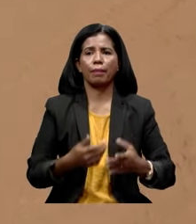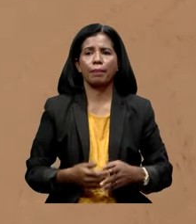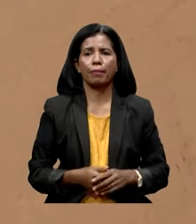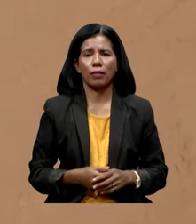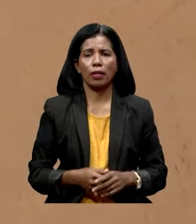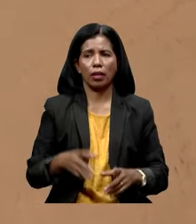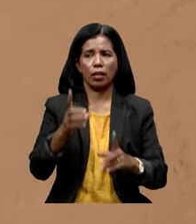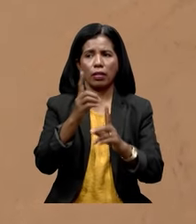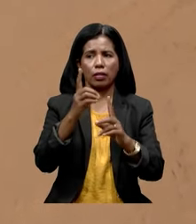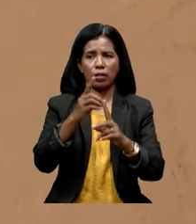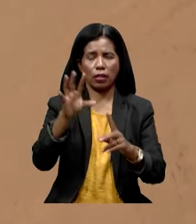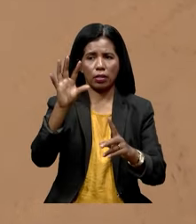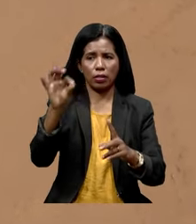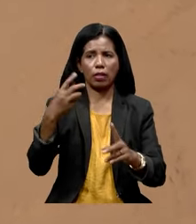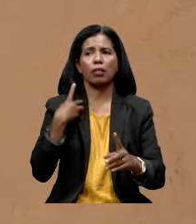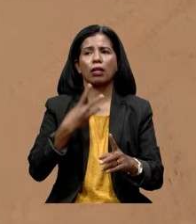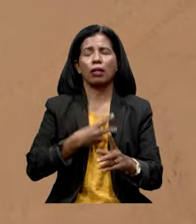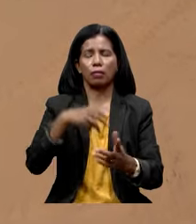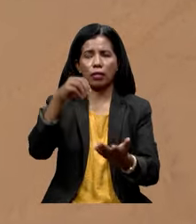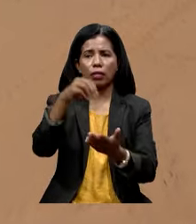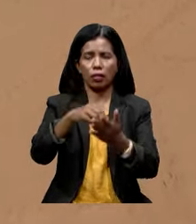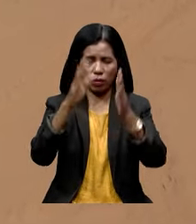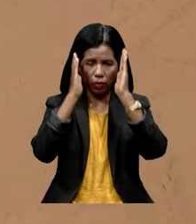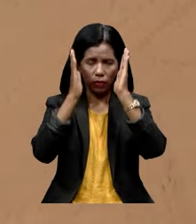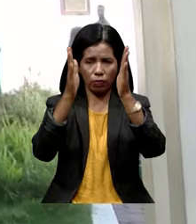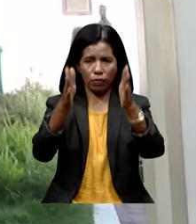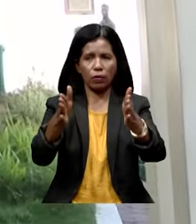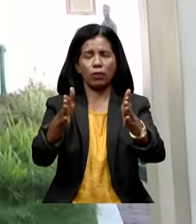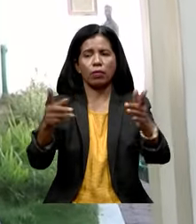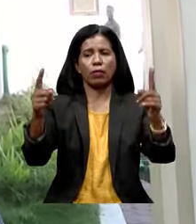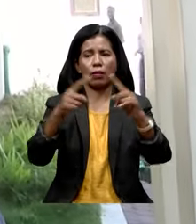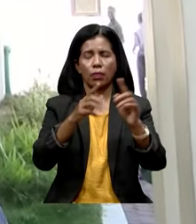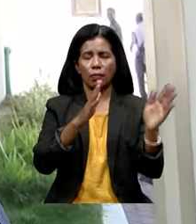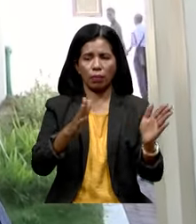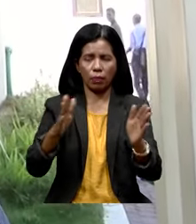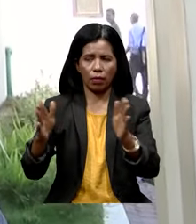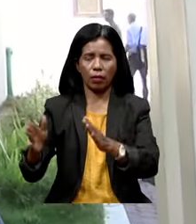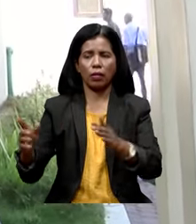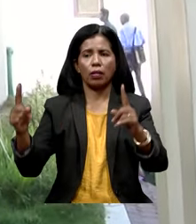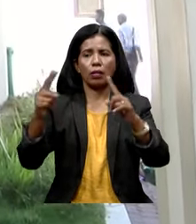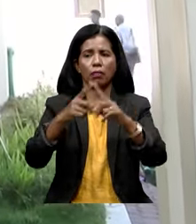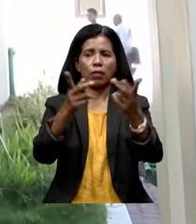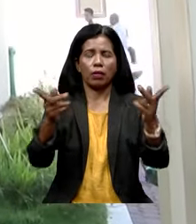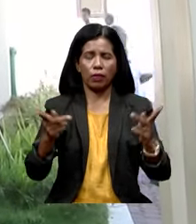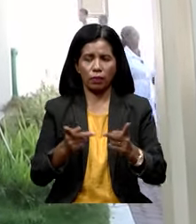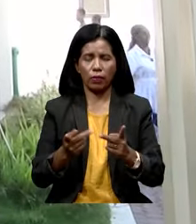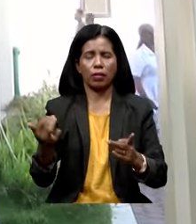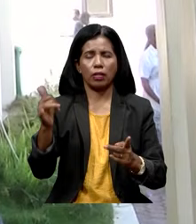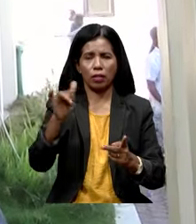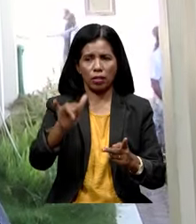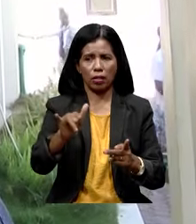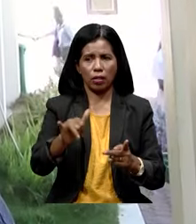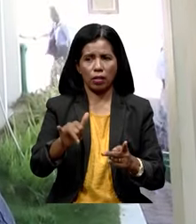7, macame concentração né, máximo para preparação para fato em Nebemaca.